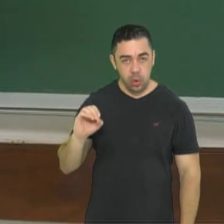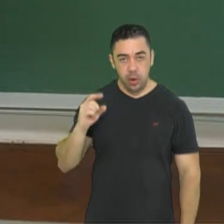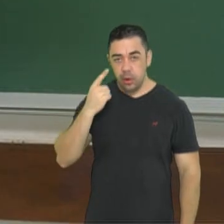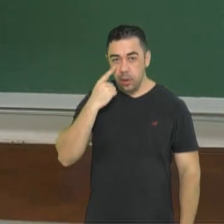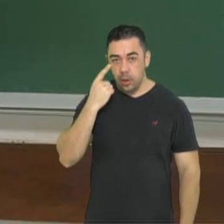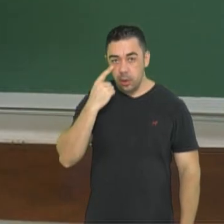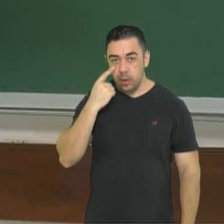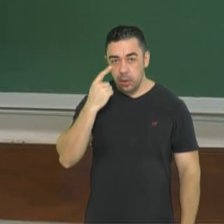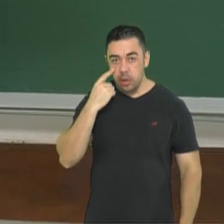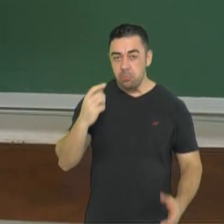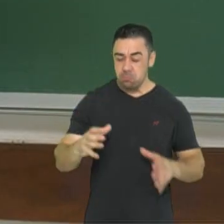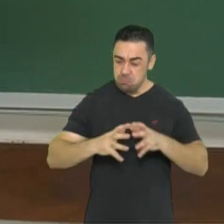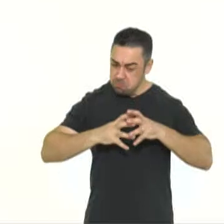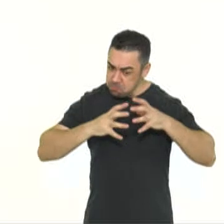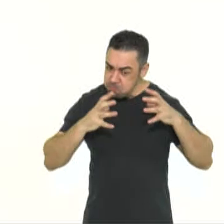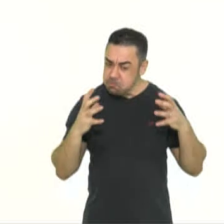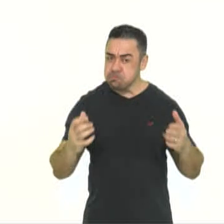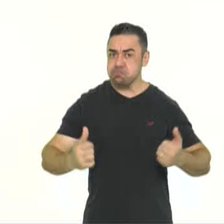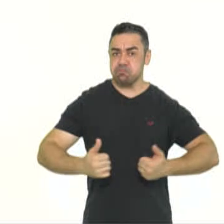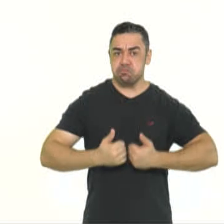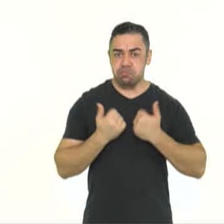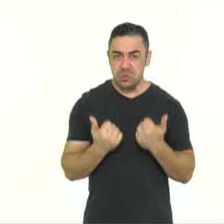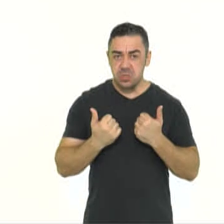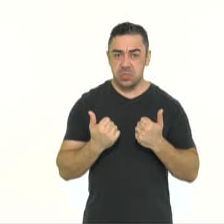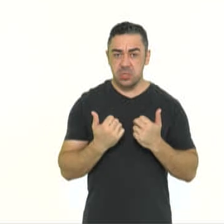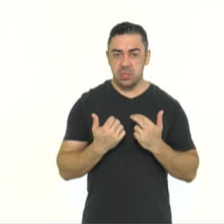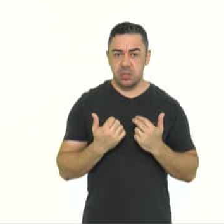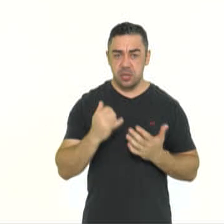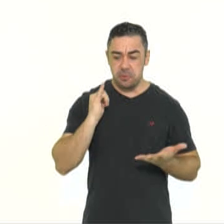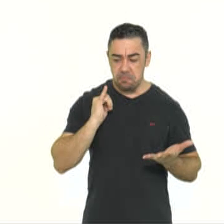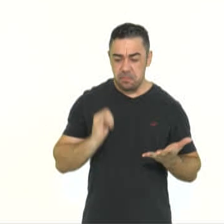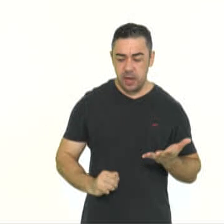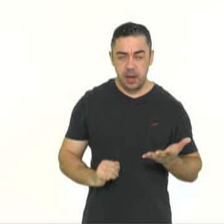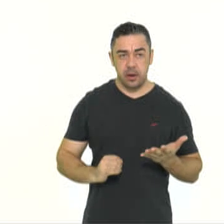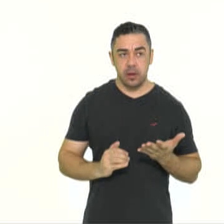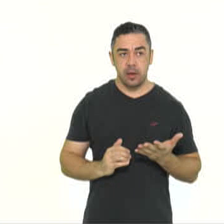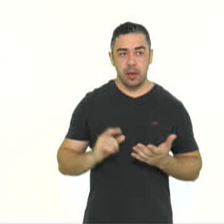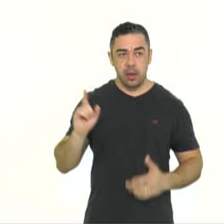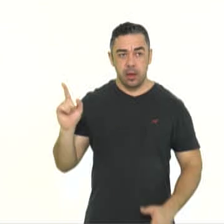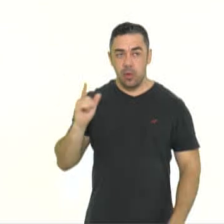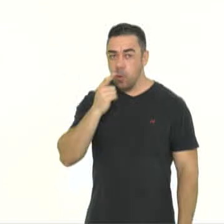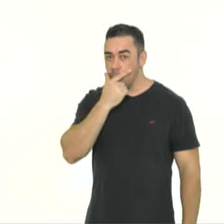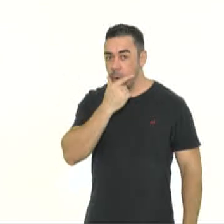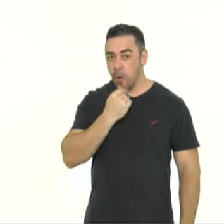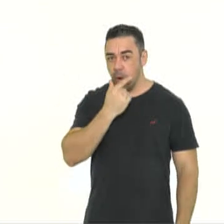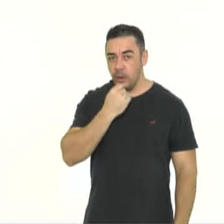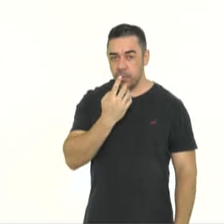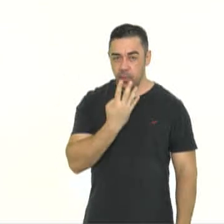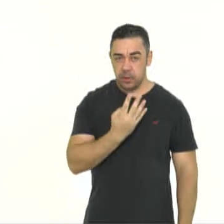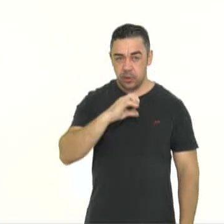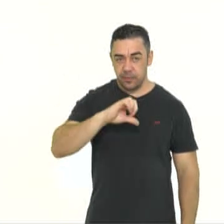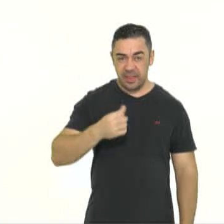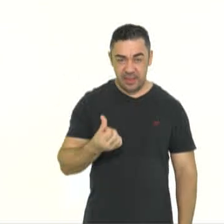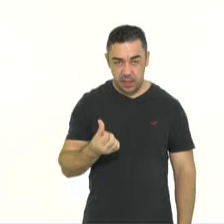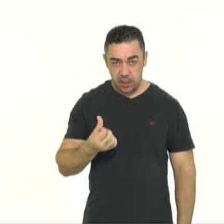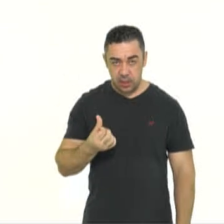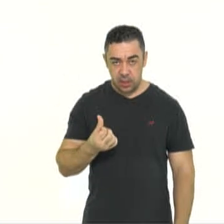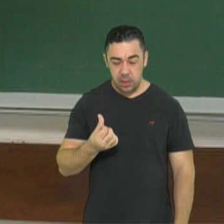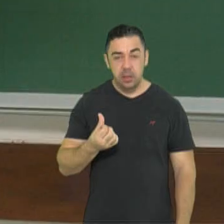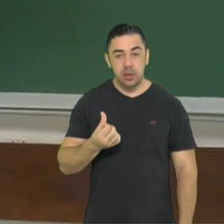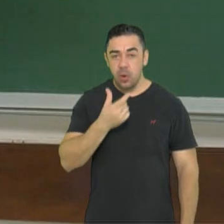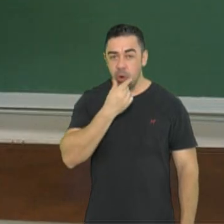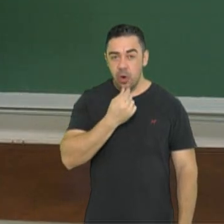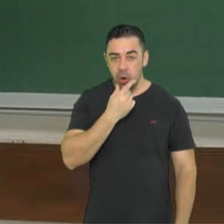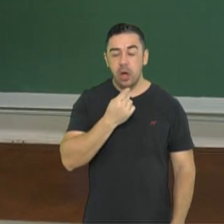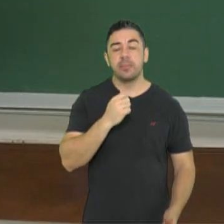mega império para chegar, começar desde a conversão de Clóvis em 496. Aqui está as